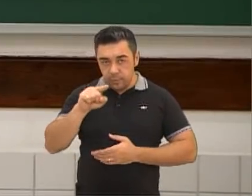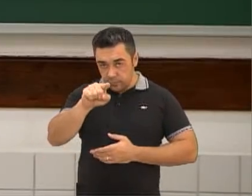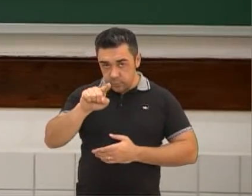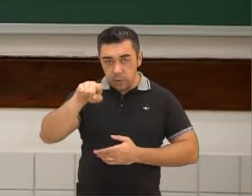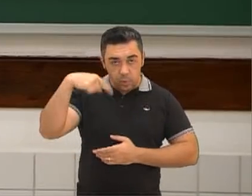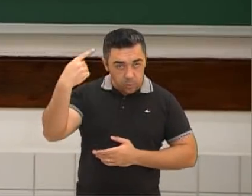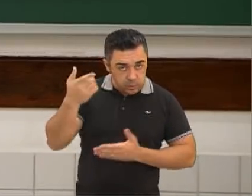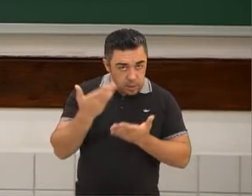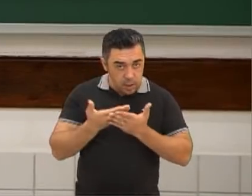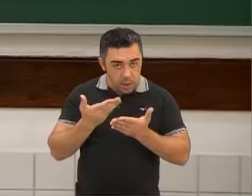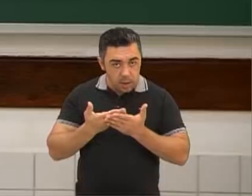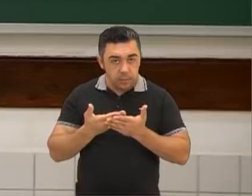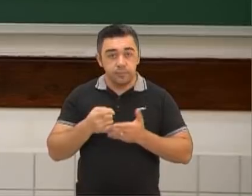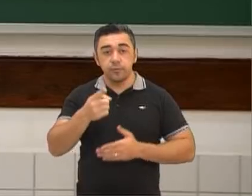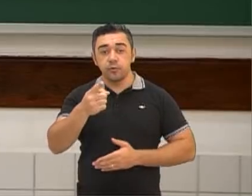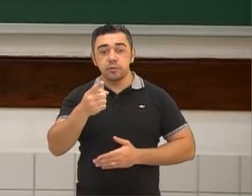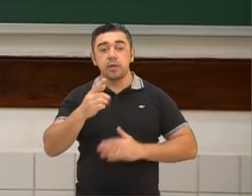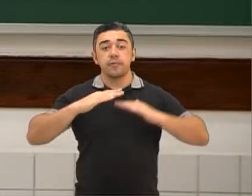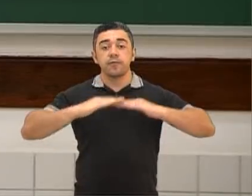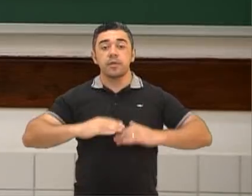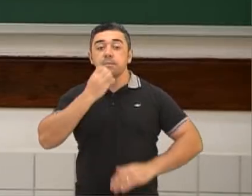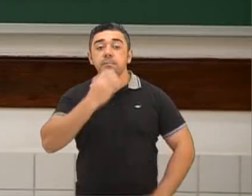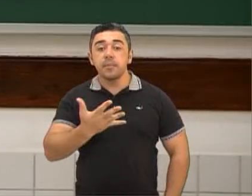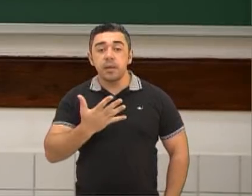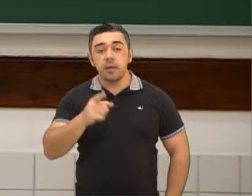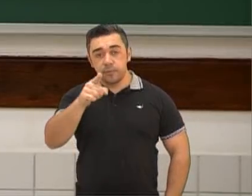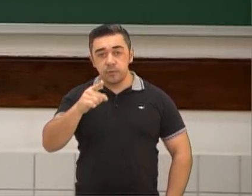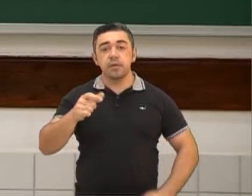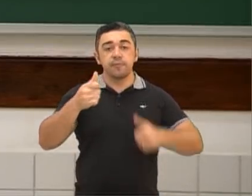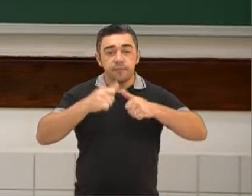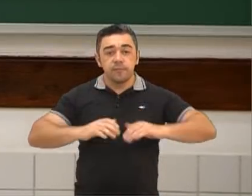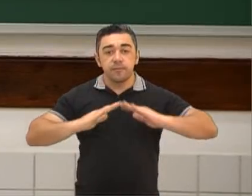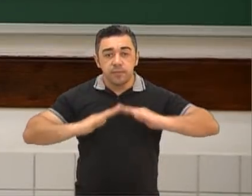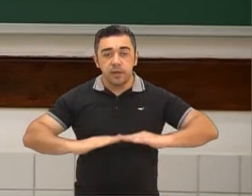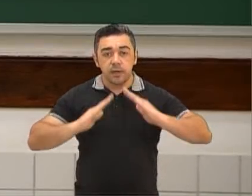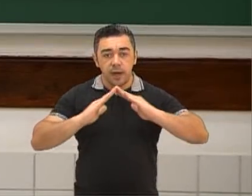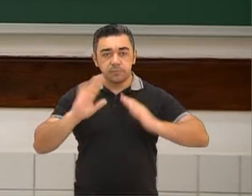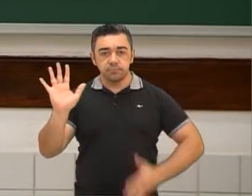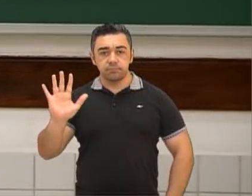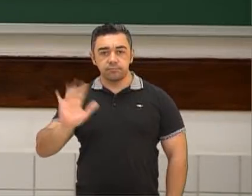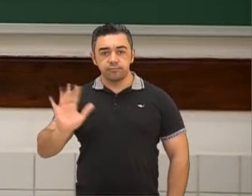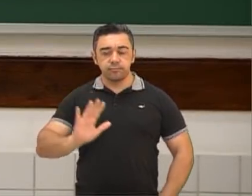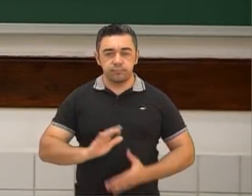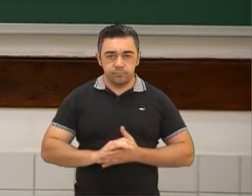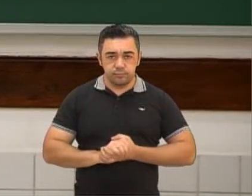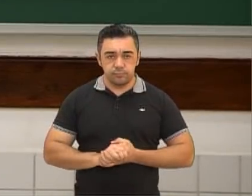próxima. Fique bem e, se possível, fique em casa. Tchau!